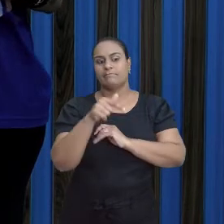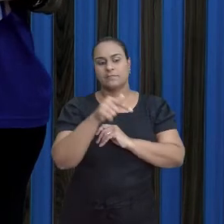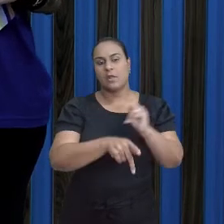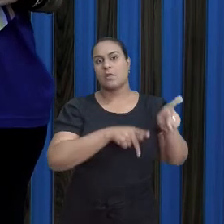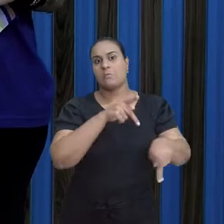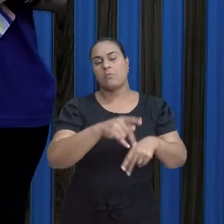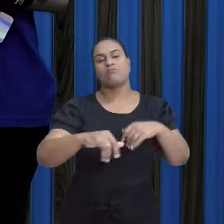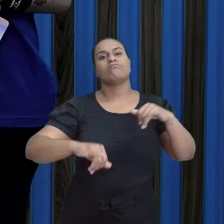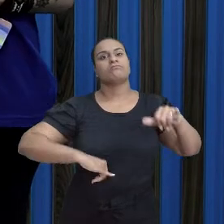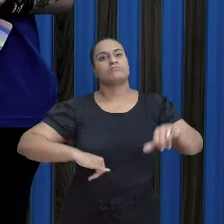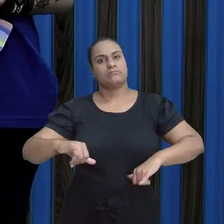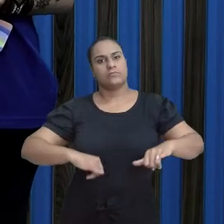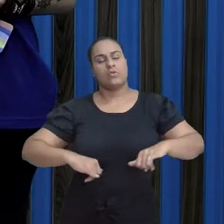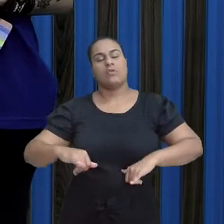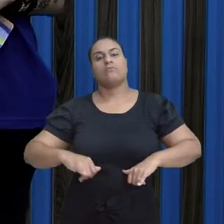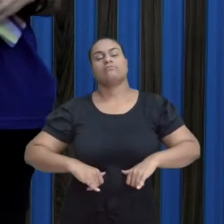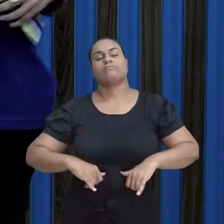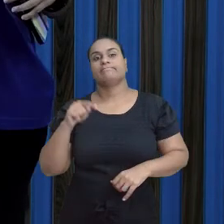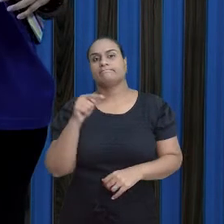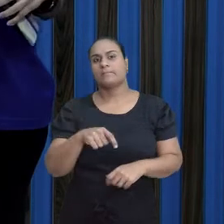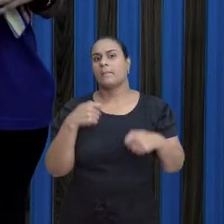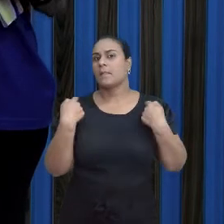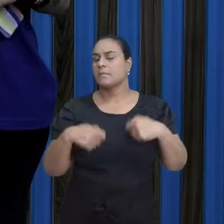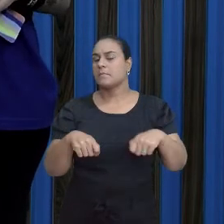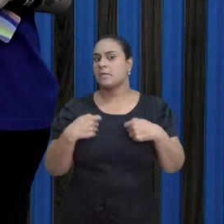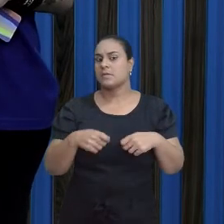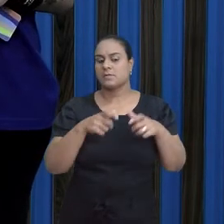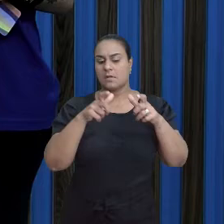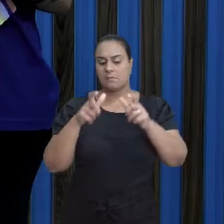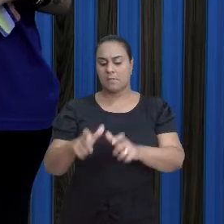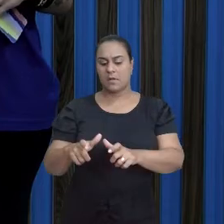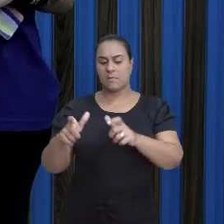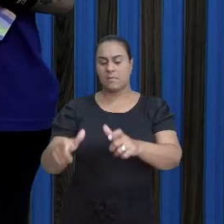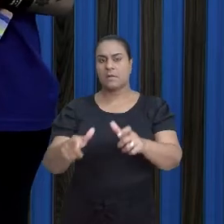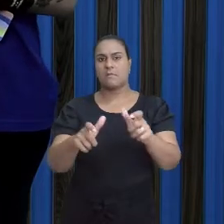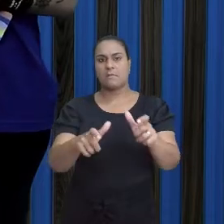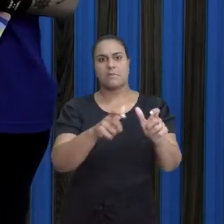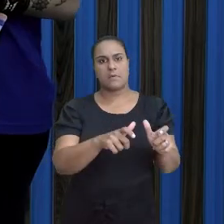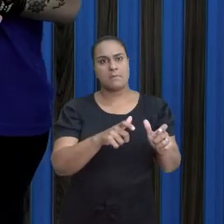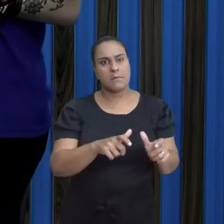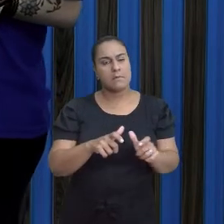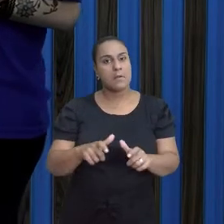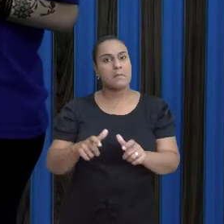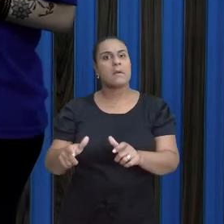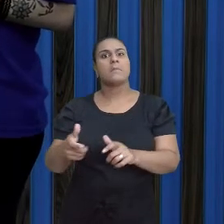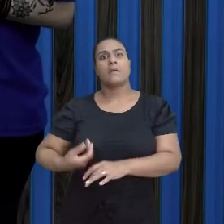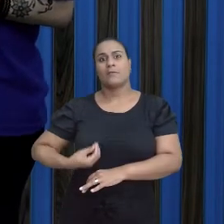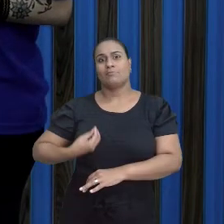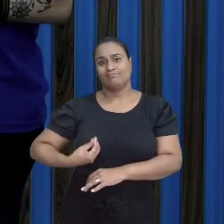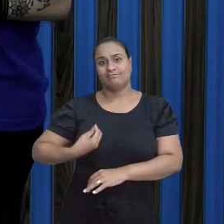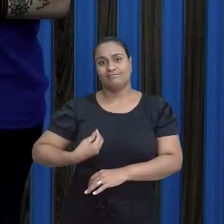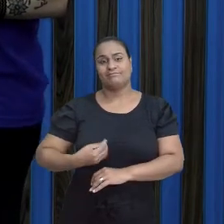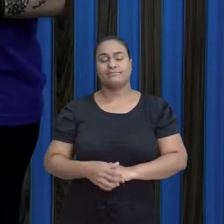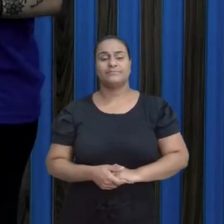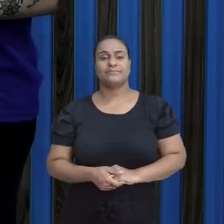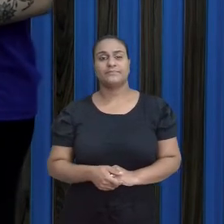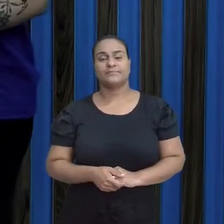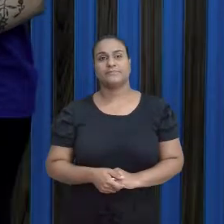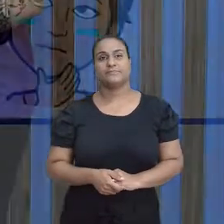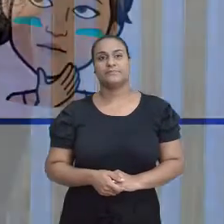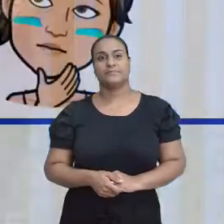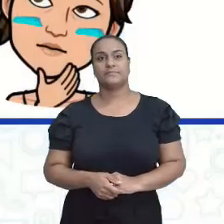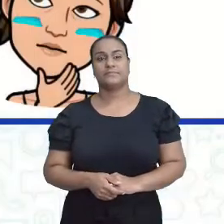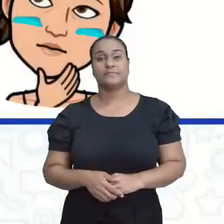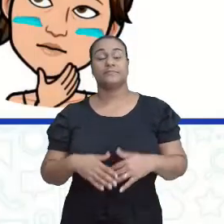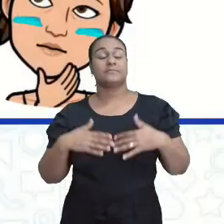ele realmente precisa desse território, dessa terra, para poder existir, ok?